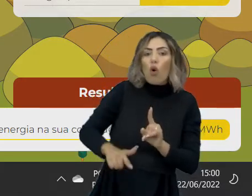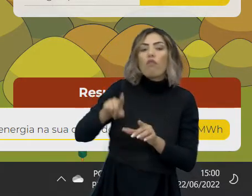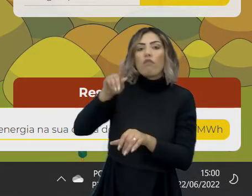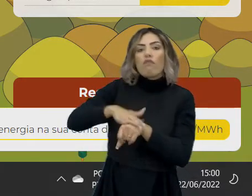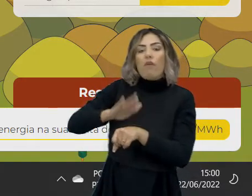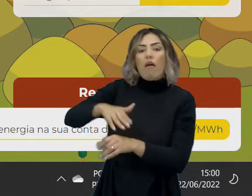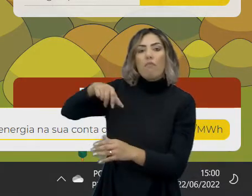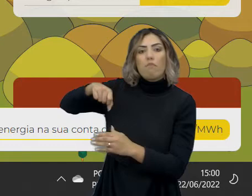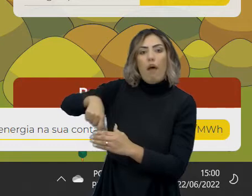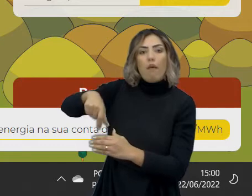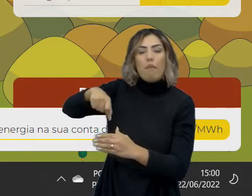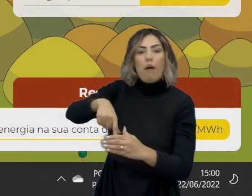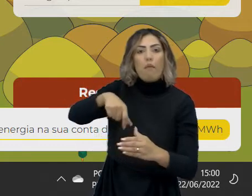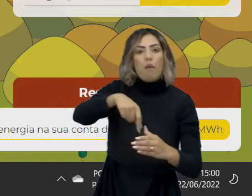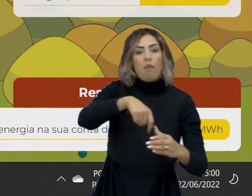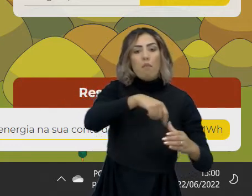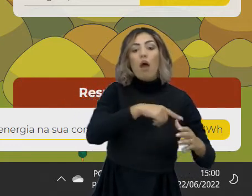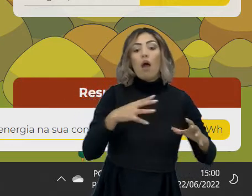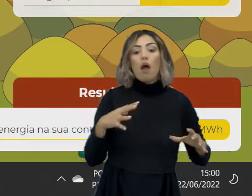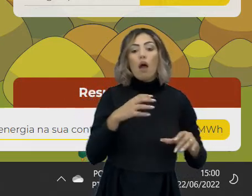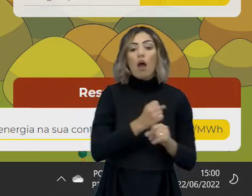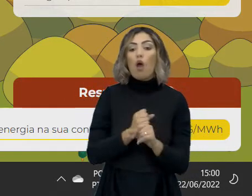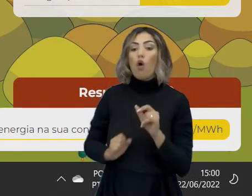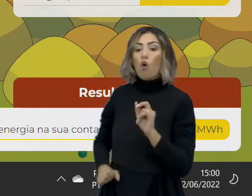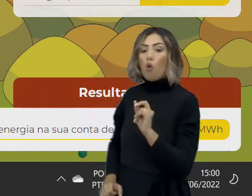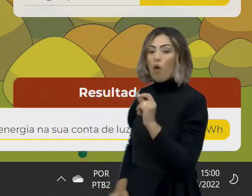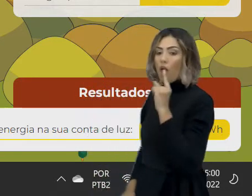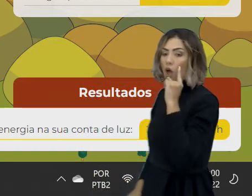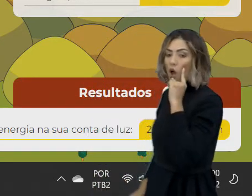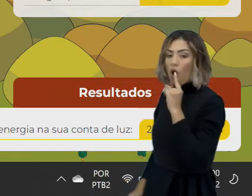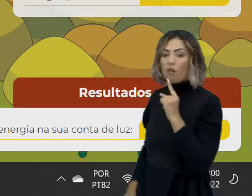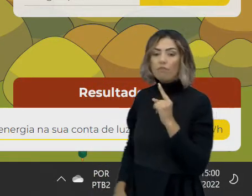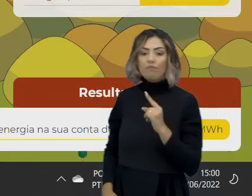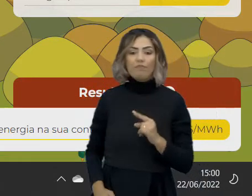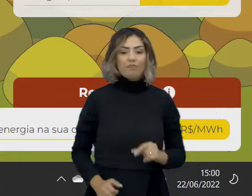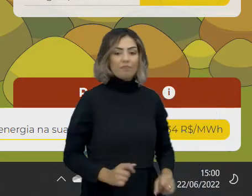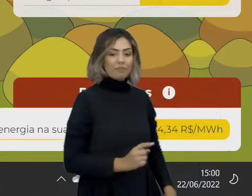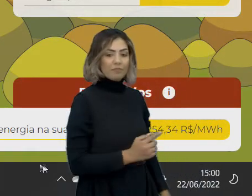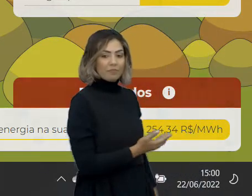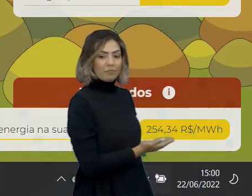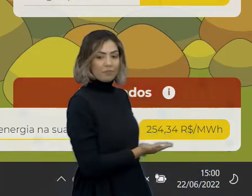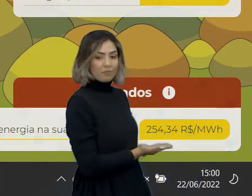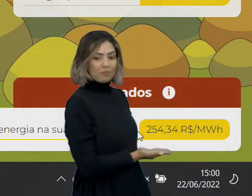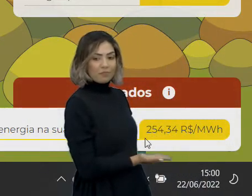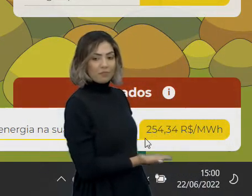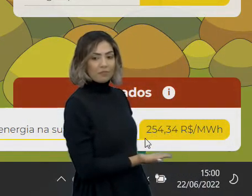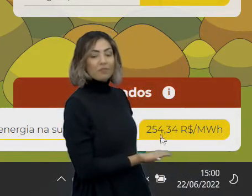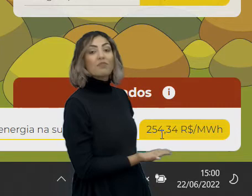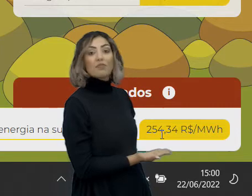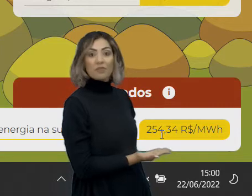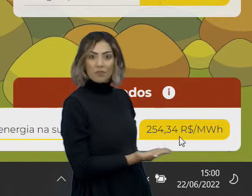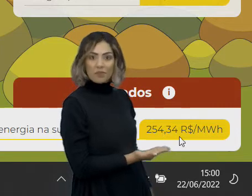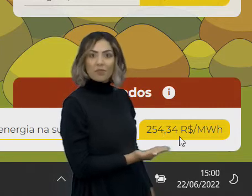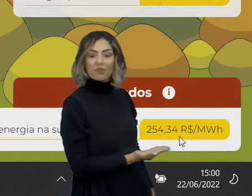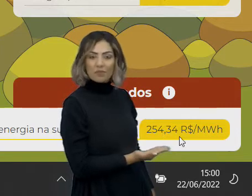né? 1.272 bilhões, né? Então é muito alto o investimento. O preço tá